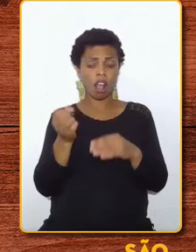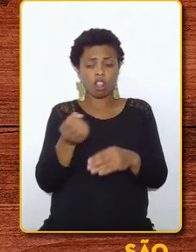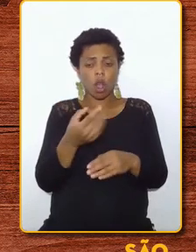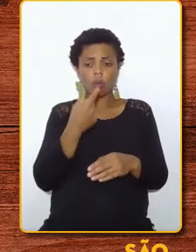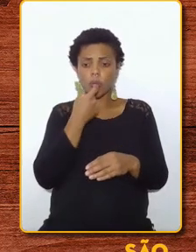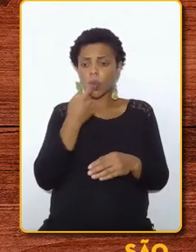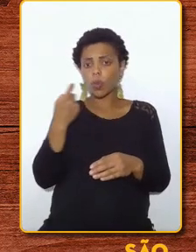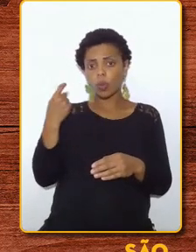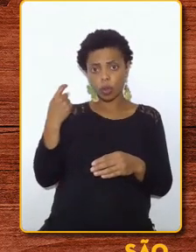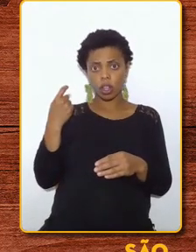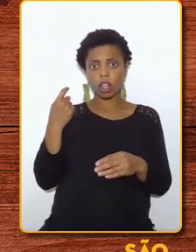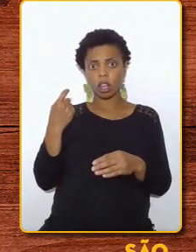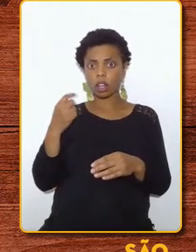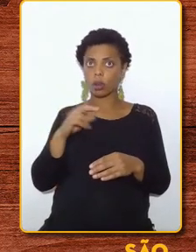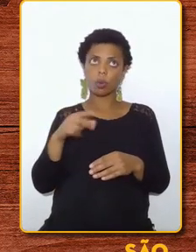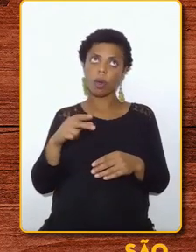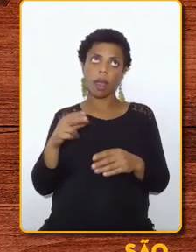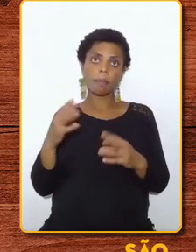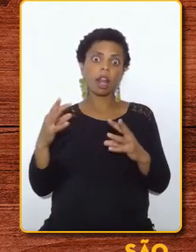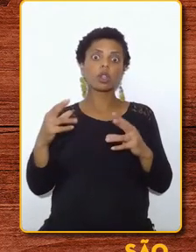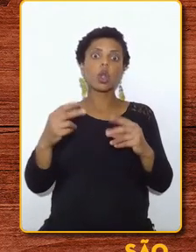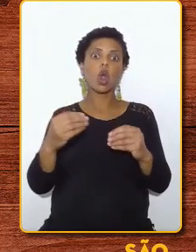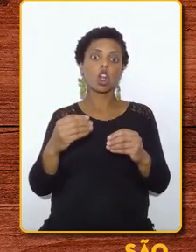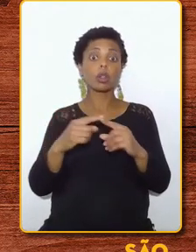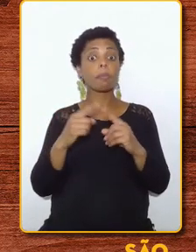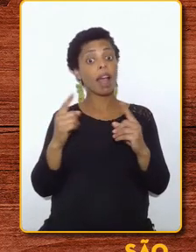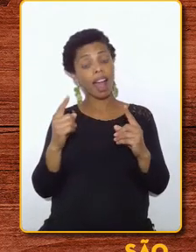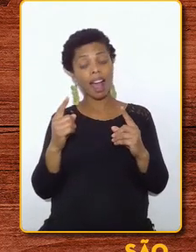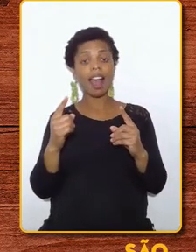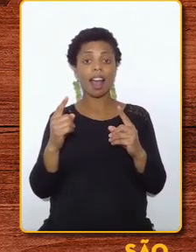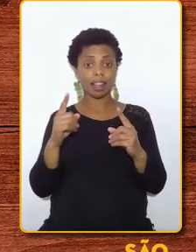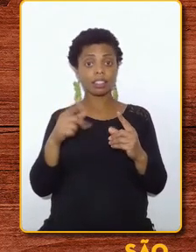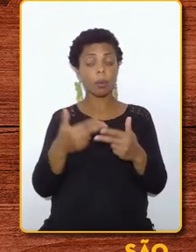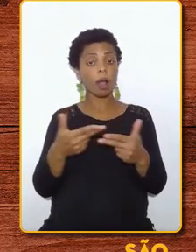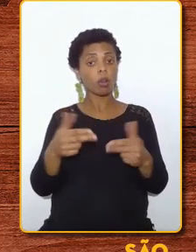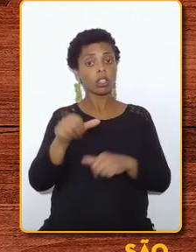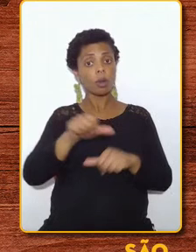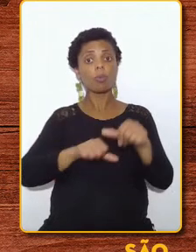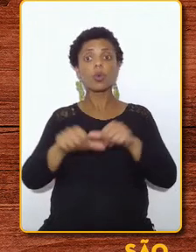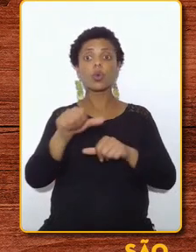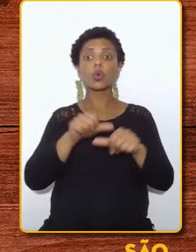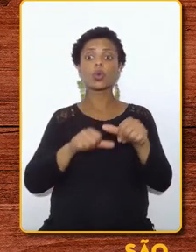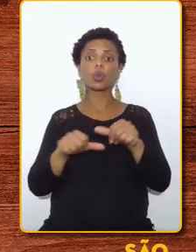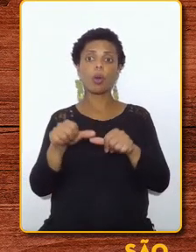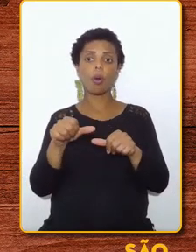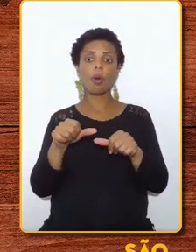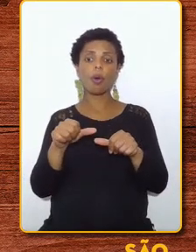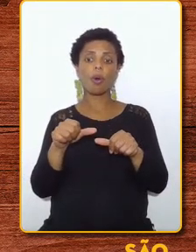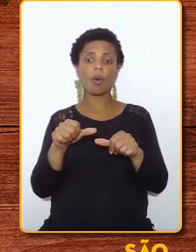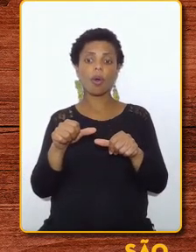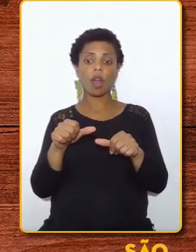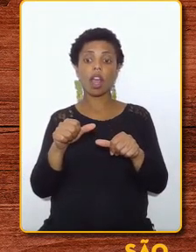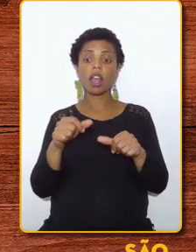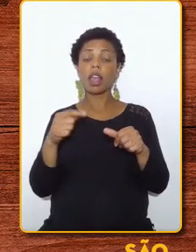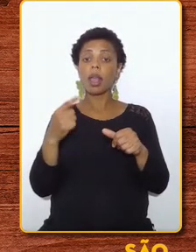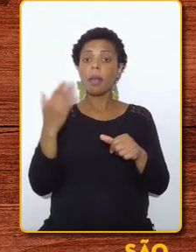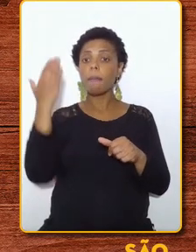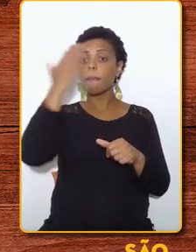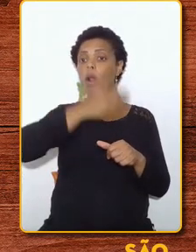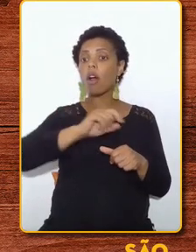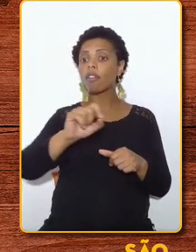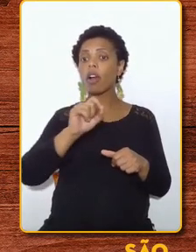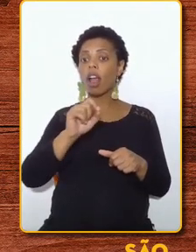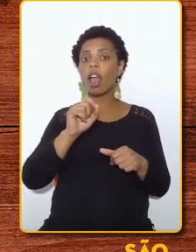muitos, né, é uma mudança e corresponde a essa dissociação crescente